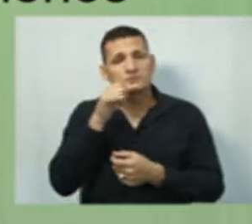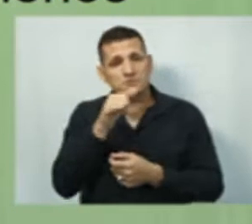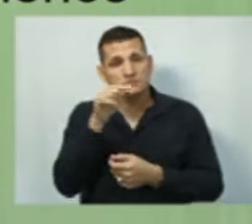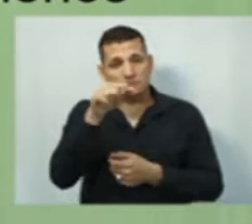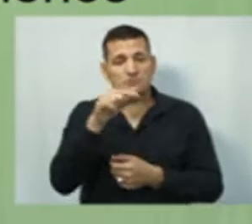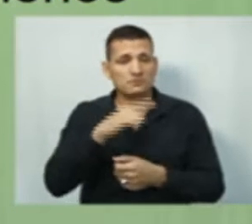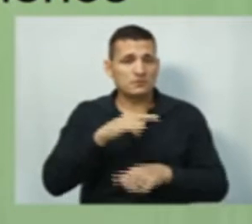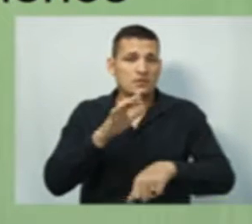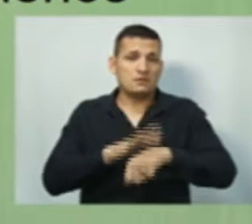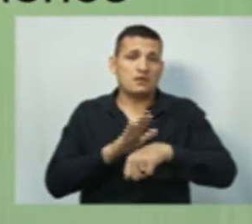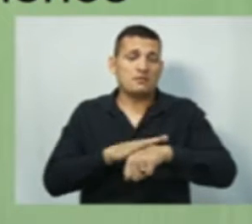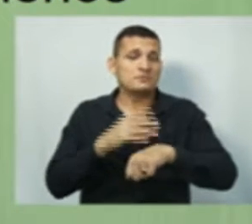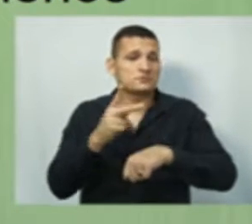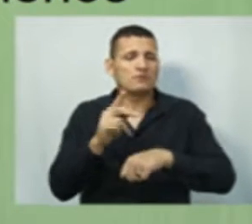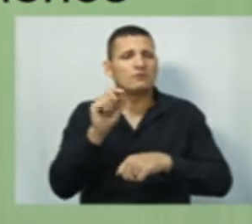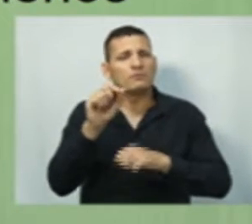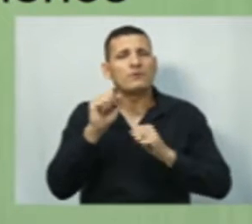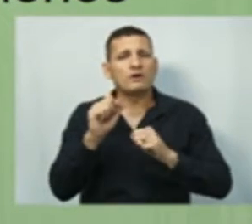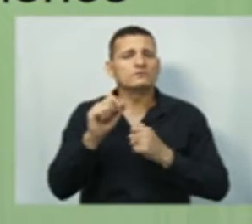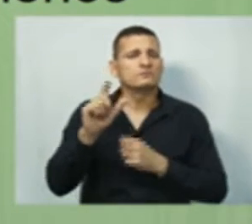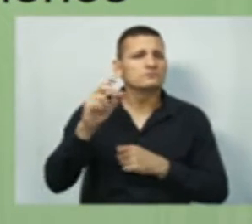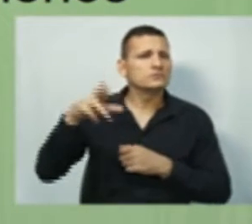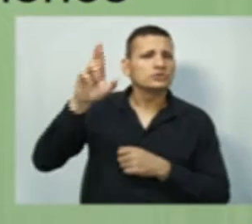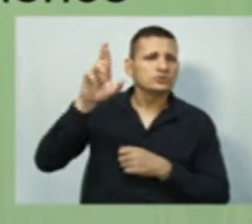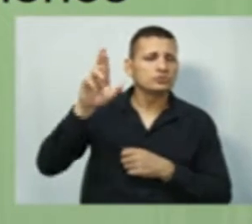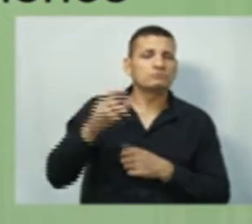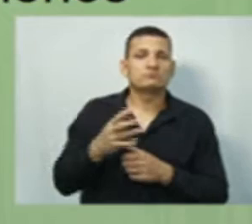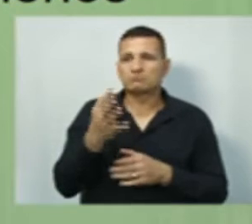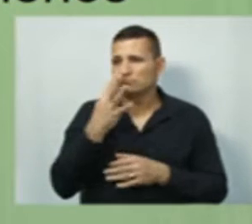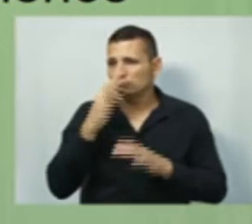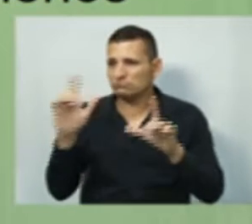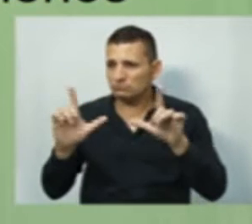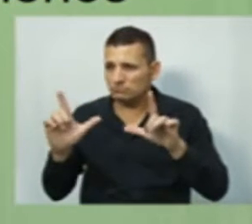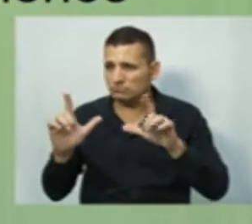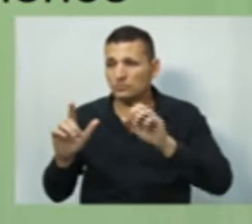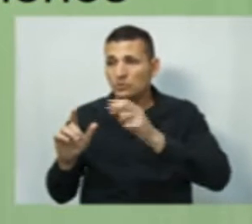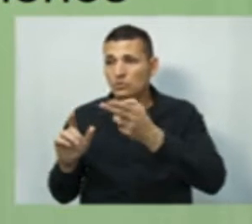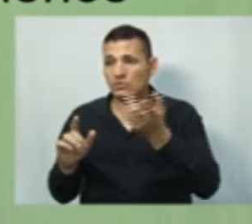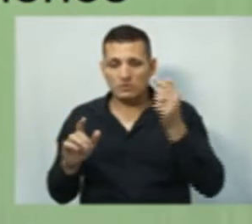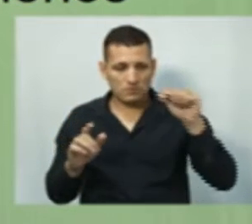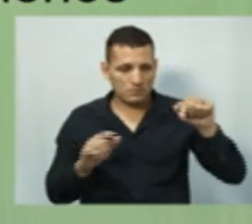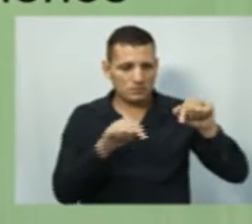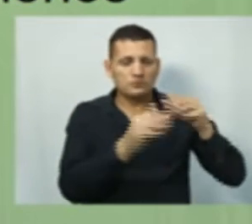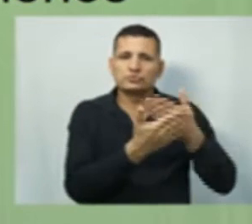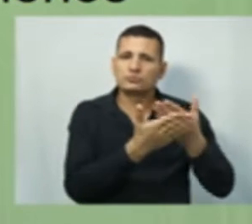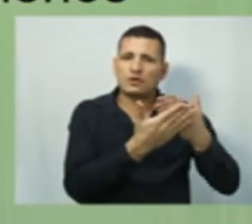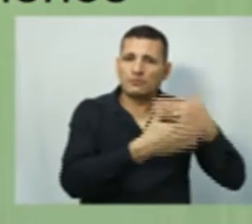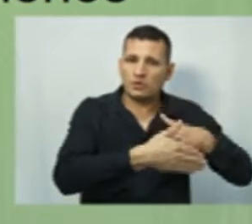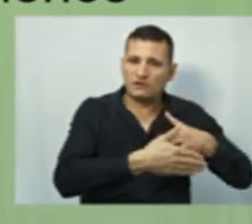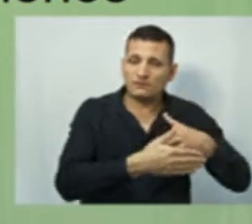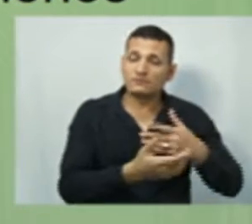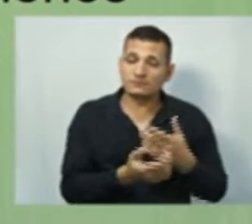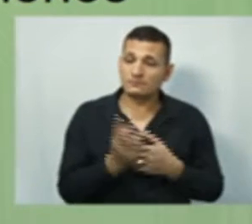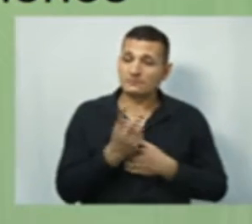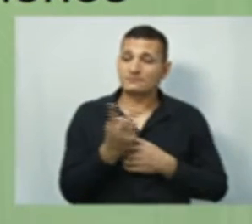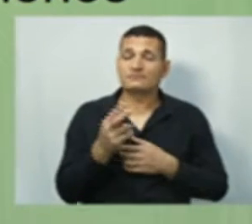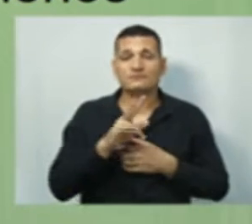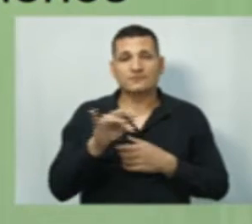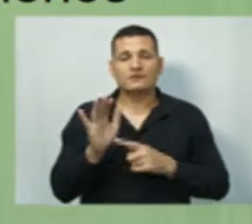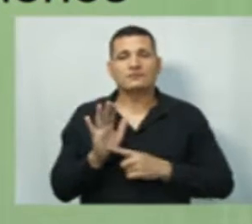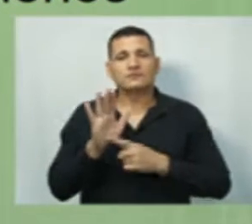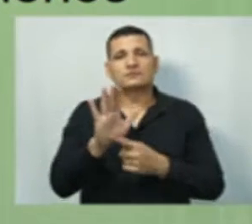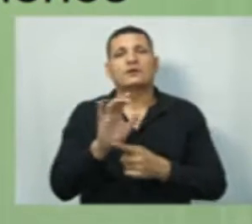pode decidir assistir TV ou estudar para uma prova. Essas são questões que vão representar o que a gente entende